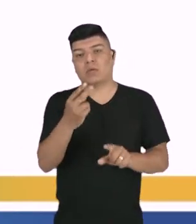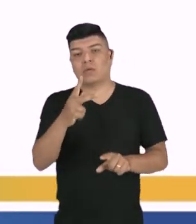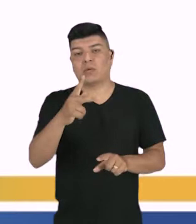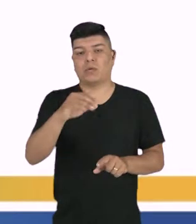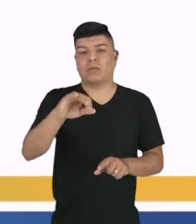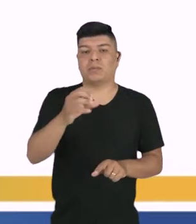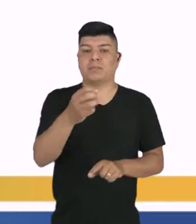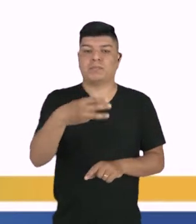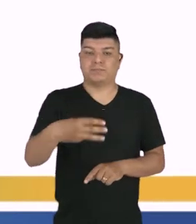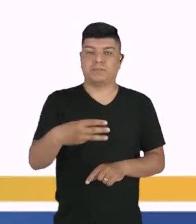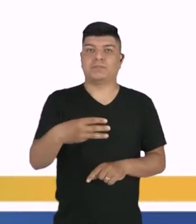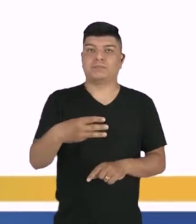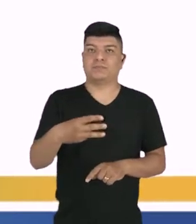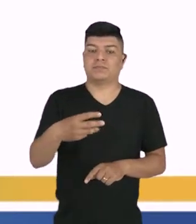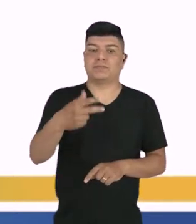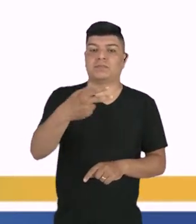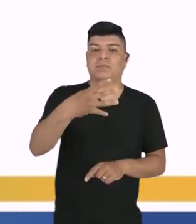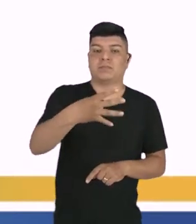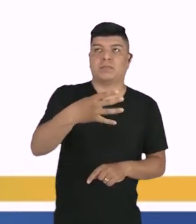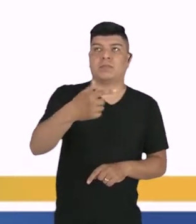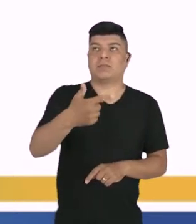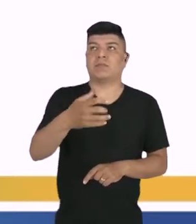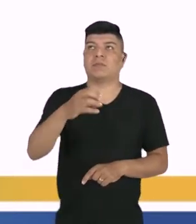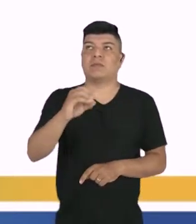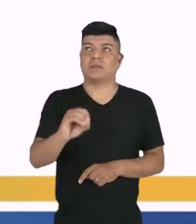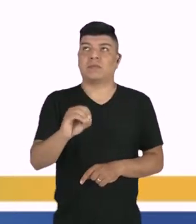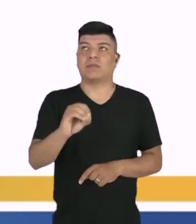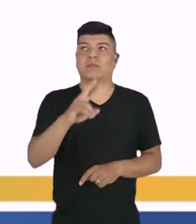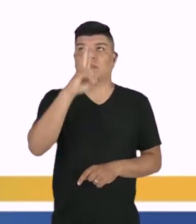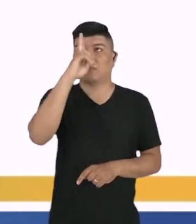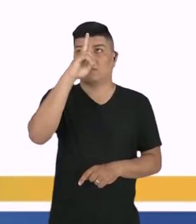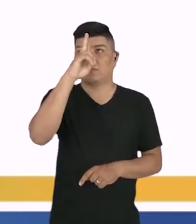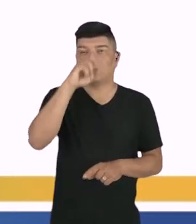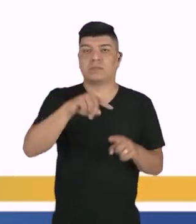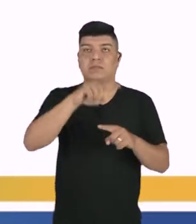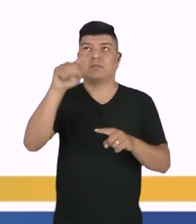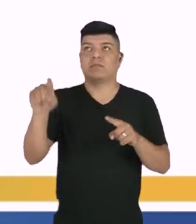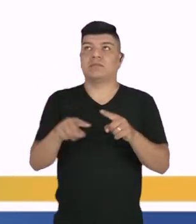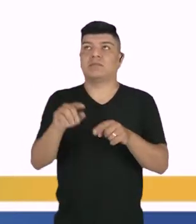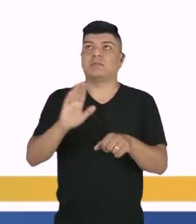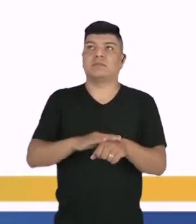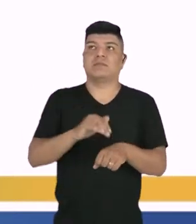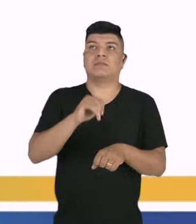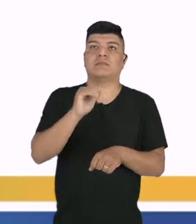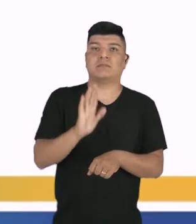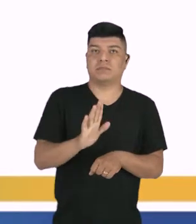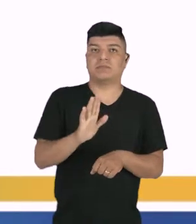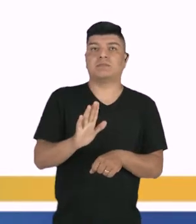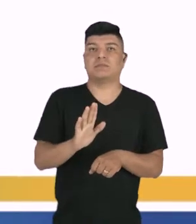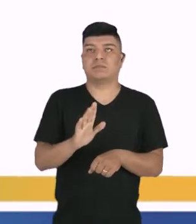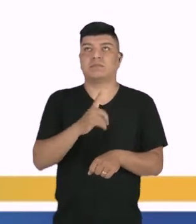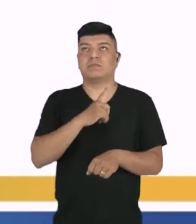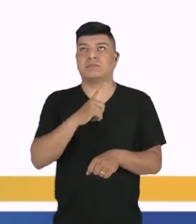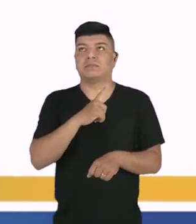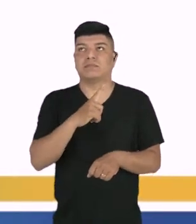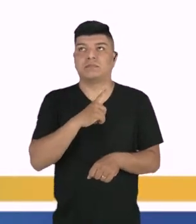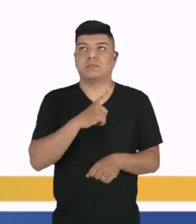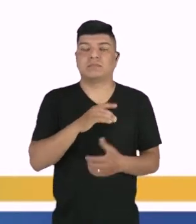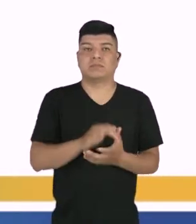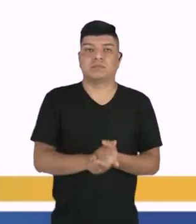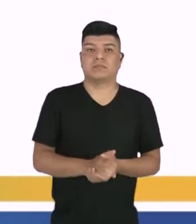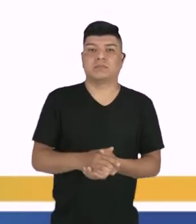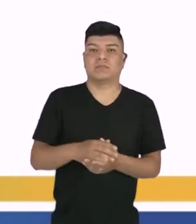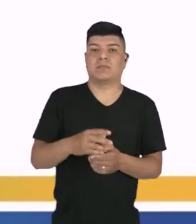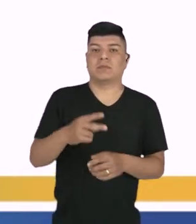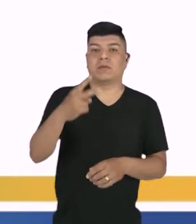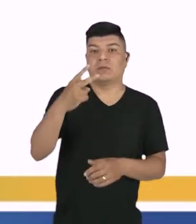Então, 420, né? O ângulo que tem uma volta a mais, ou o arco que tem uma volta a mais, 2